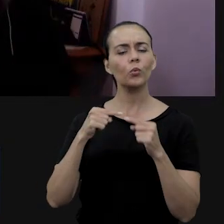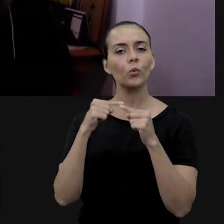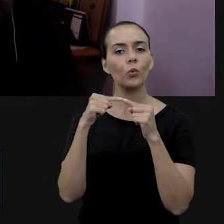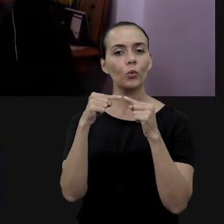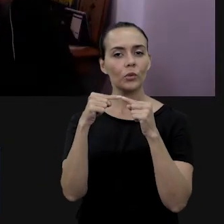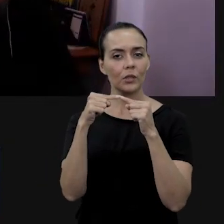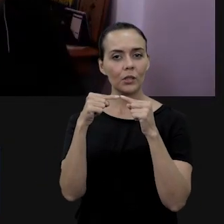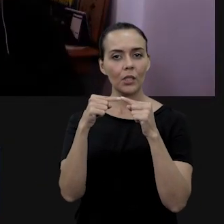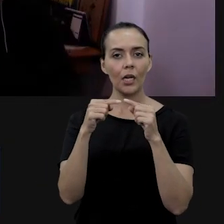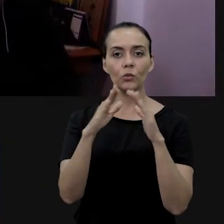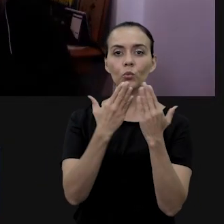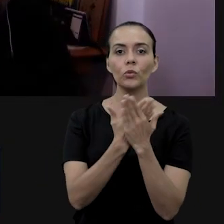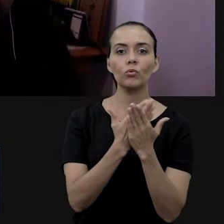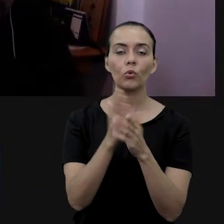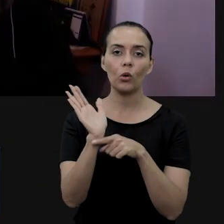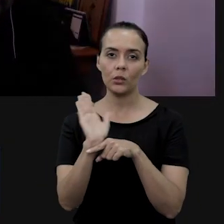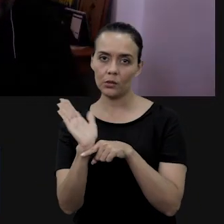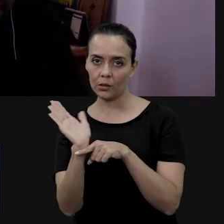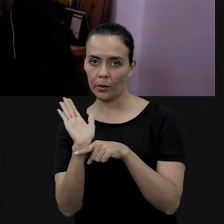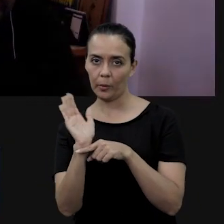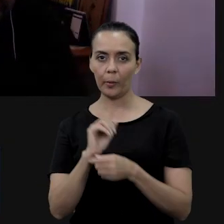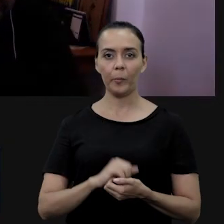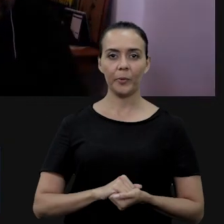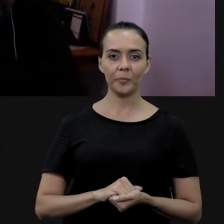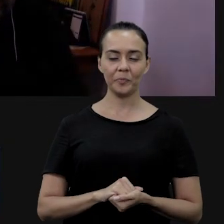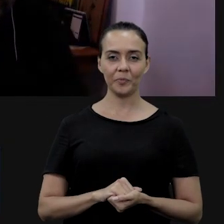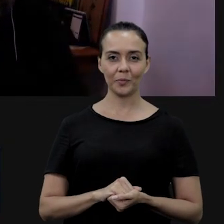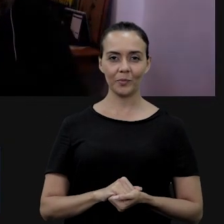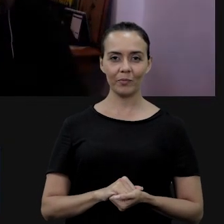um contato com uma escola de cinema